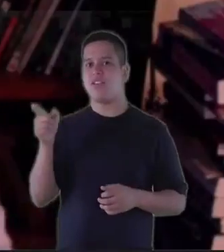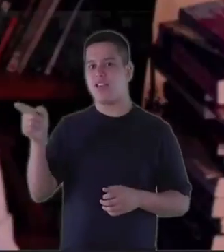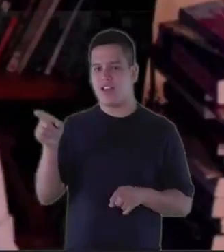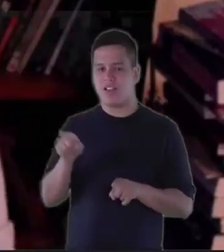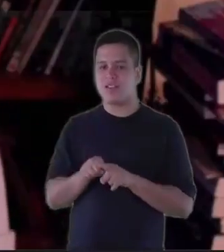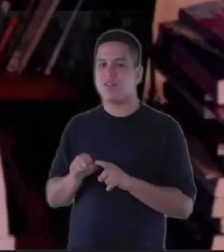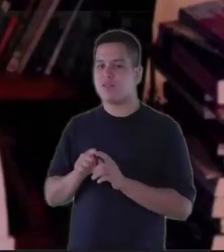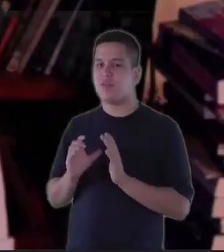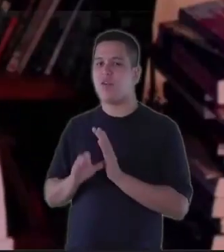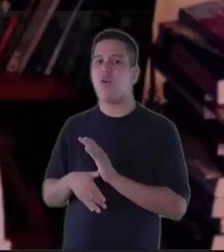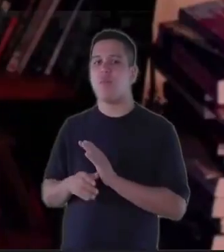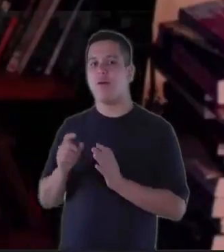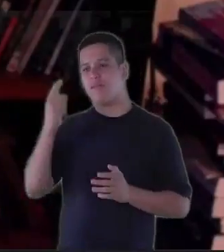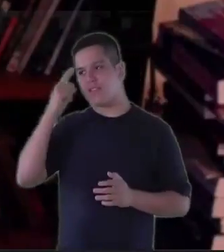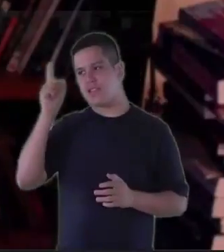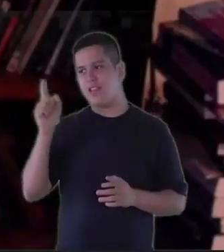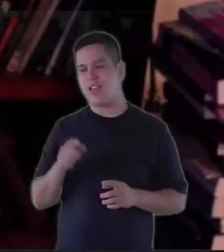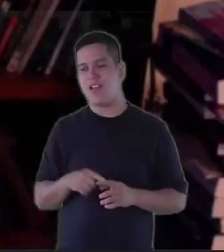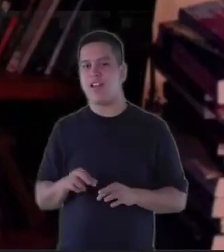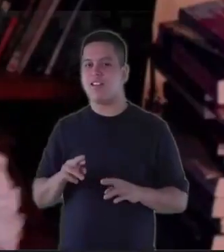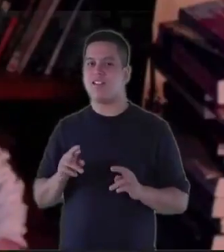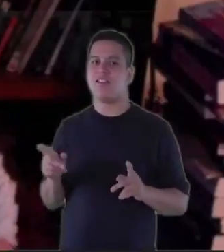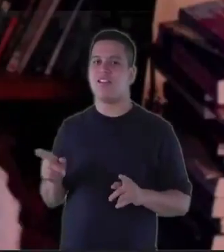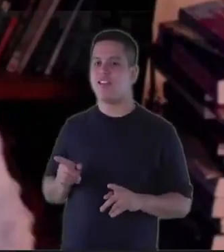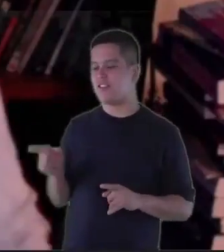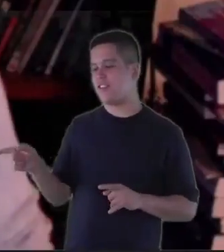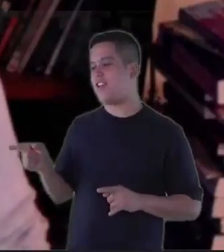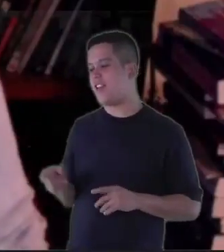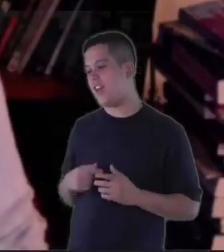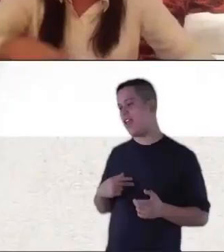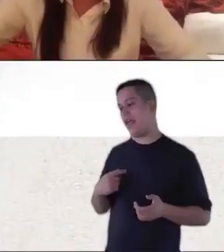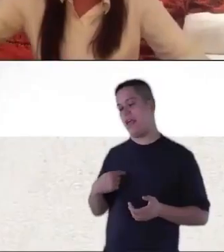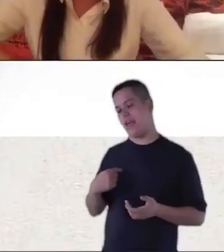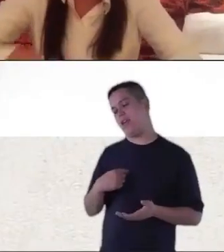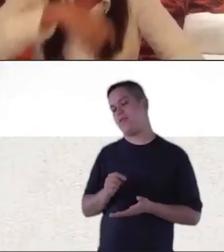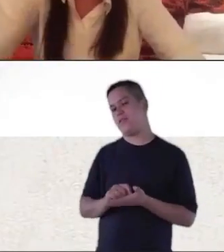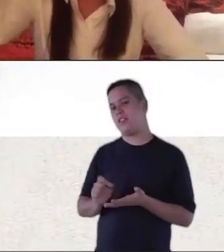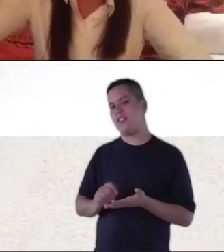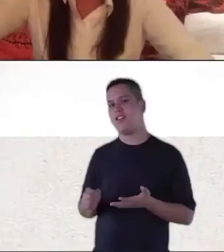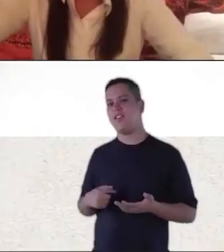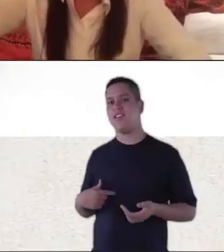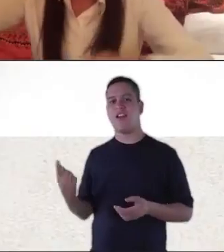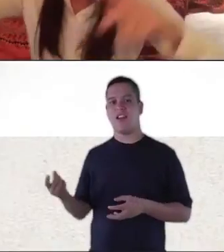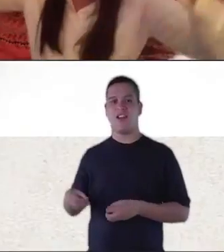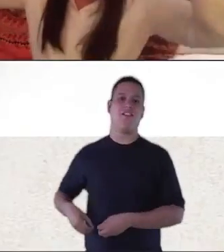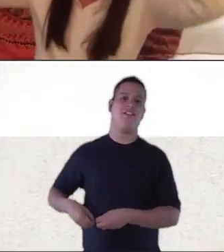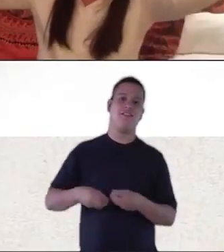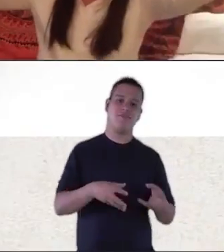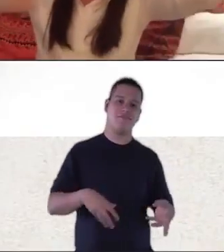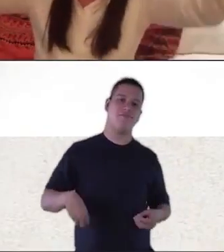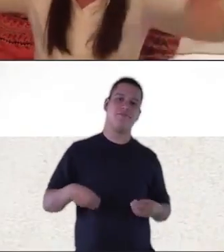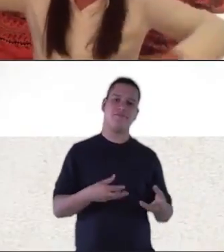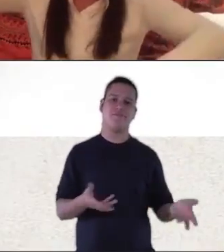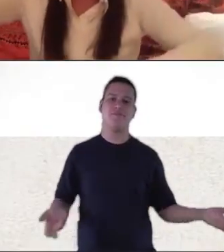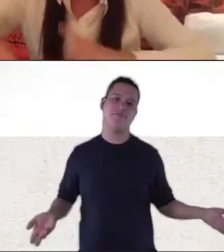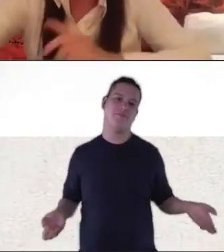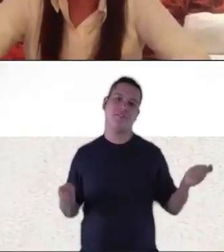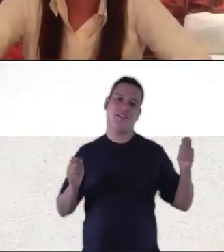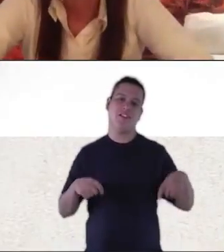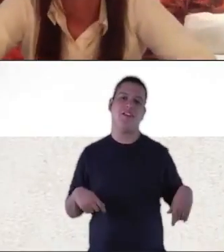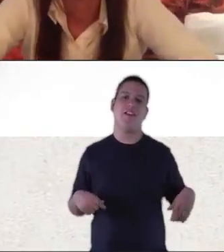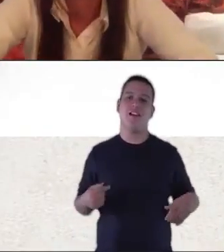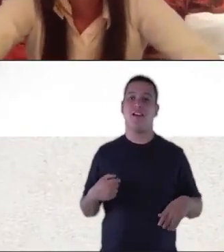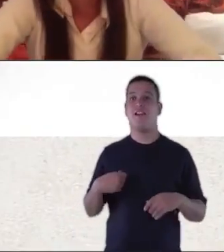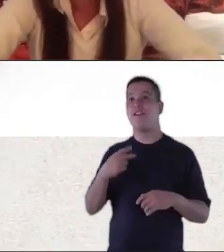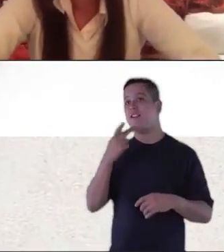A diferença é que ela escrevia, né? Eu fico só falando e ele escrevendo, né? Ele manda lá, ela escreve e eu falando. Aí eu vou fazer um filme, vou fazer um